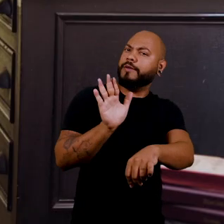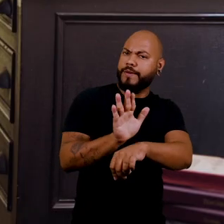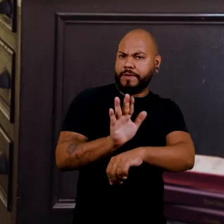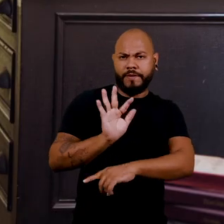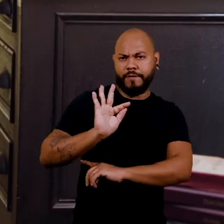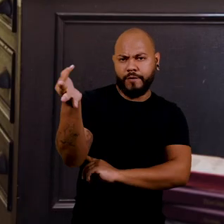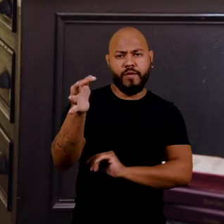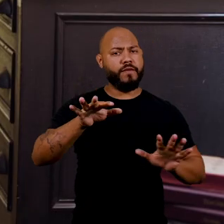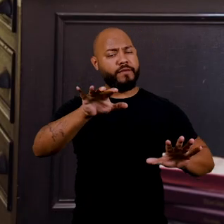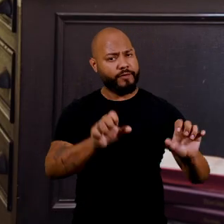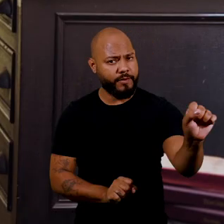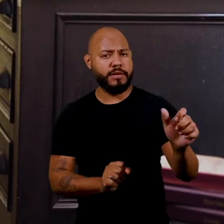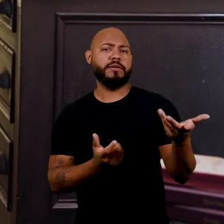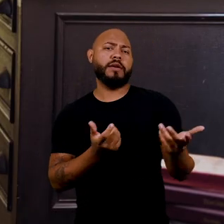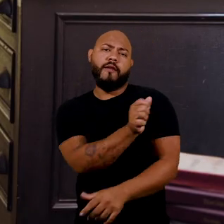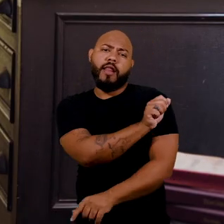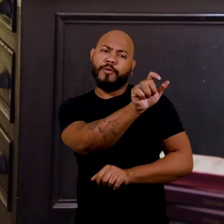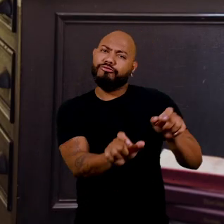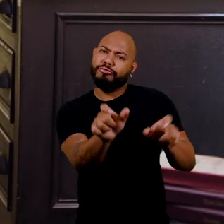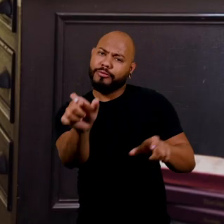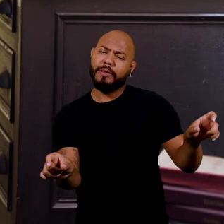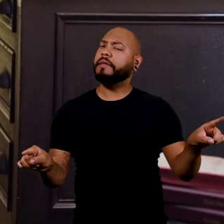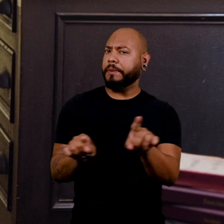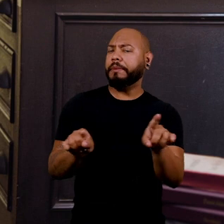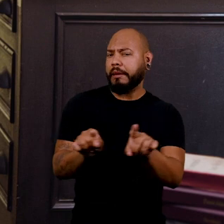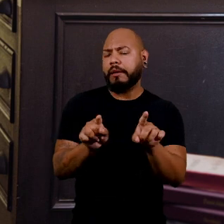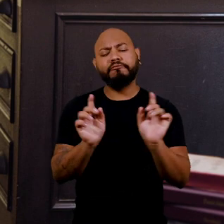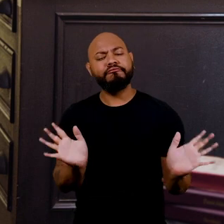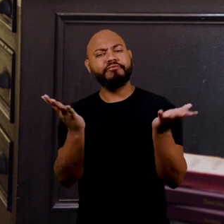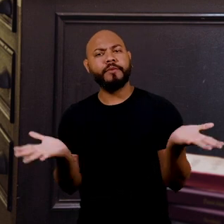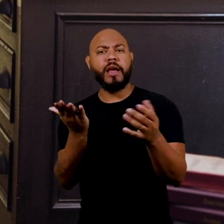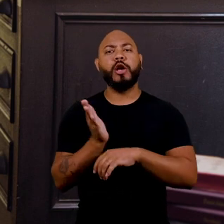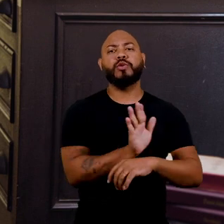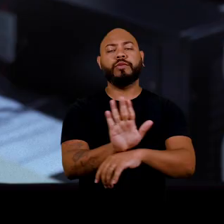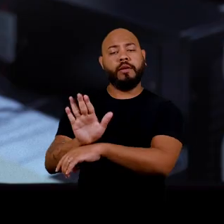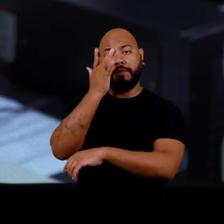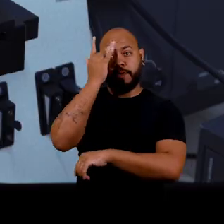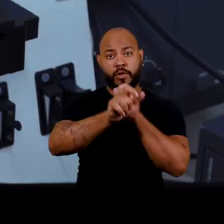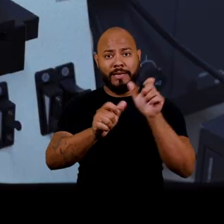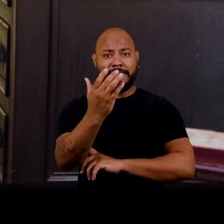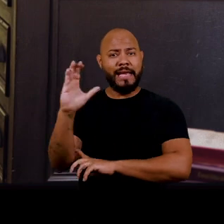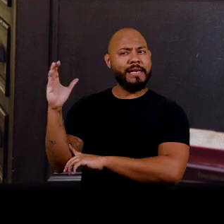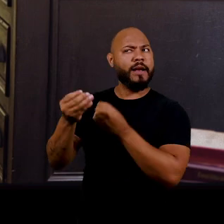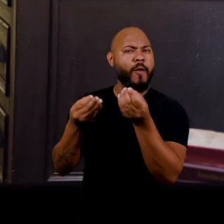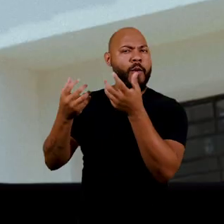contribuindo com a formação das pessoas, sabe? E ajudar mais as pessoas a entender como é que a ciência